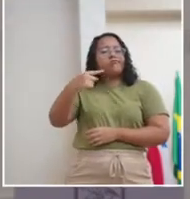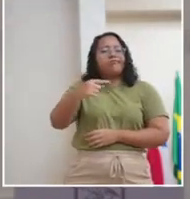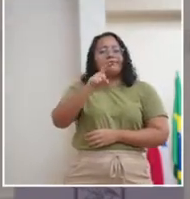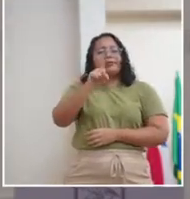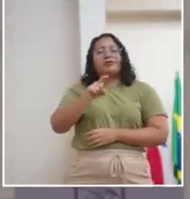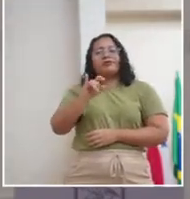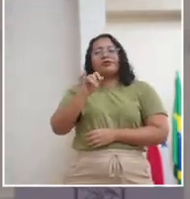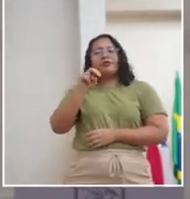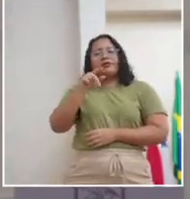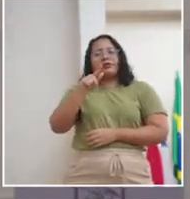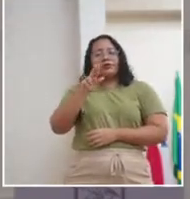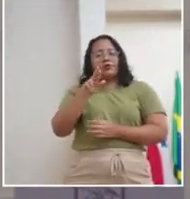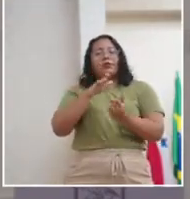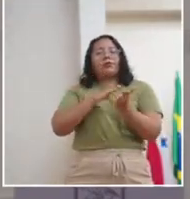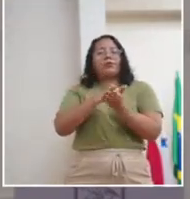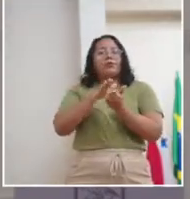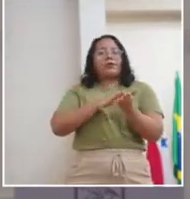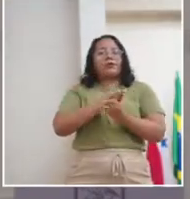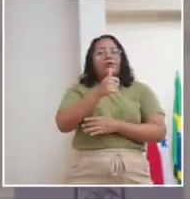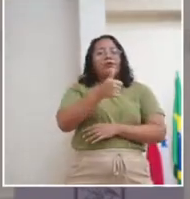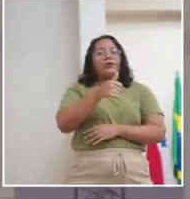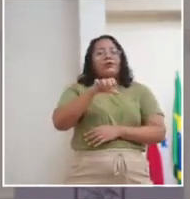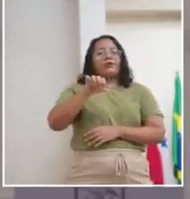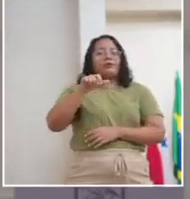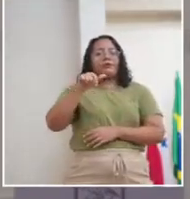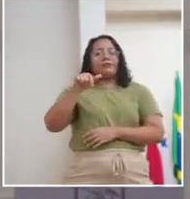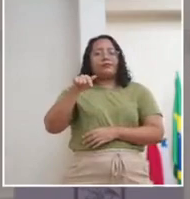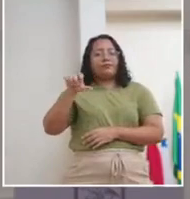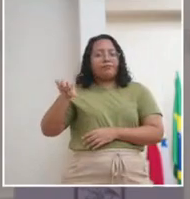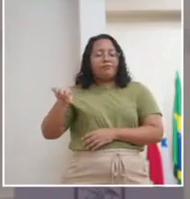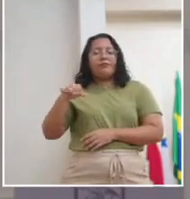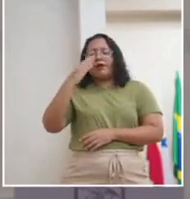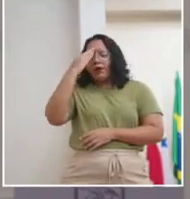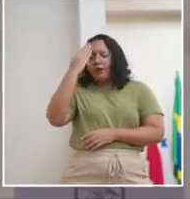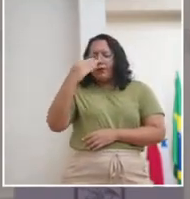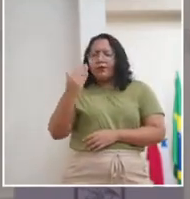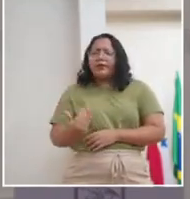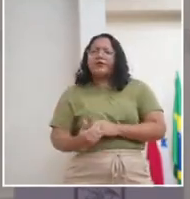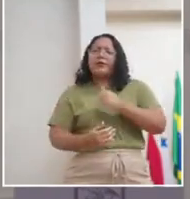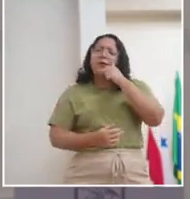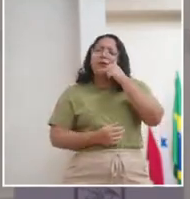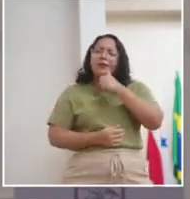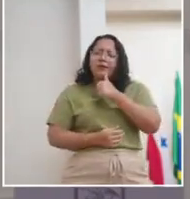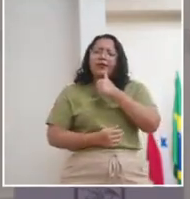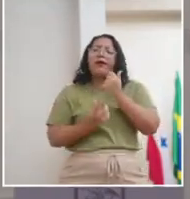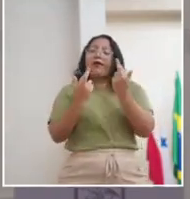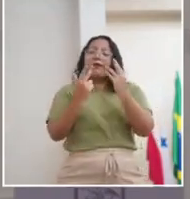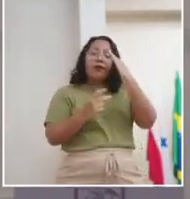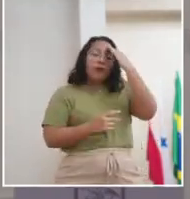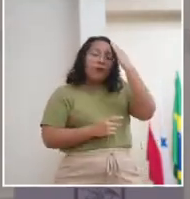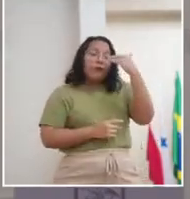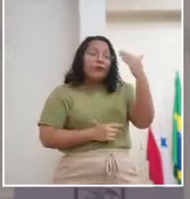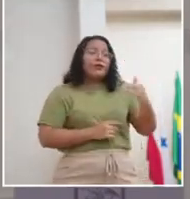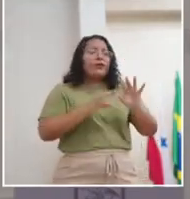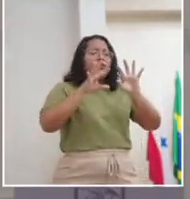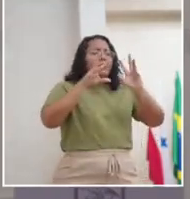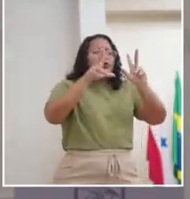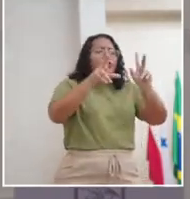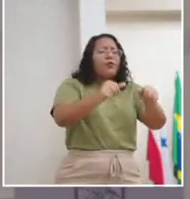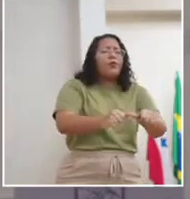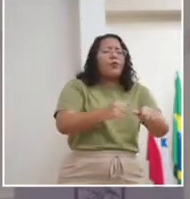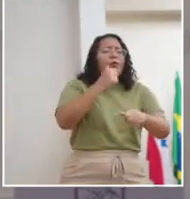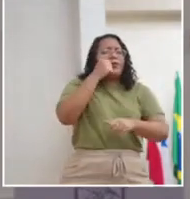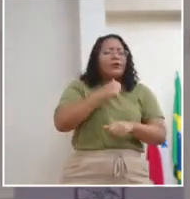79. Homenagear Berta é, portanto, homenagear a todas nós que nos dedicamos à produção científica.